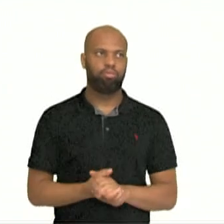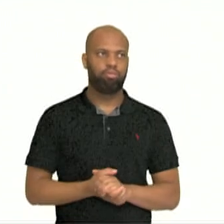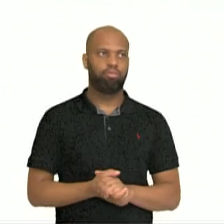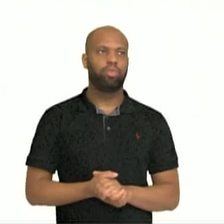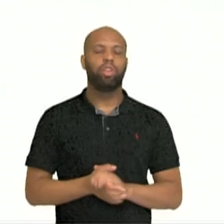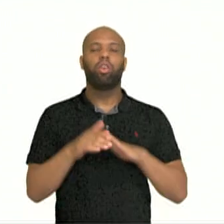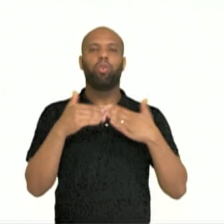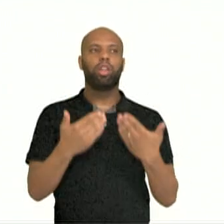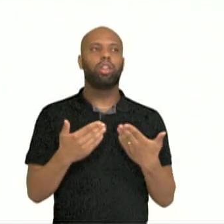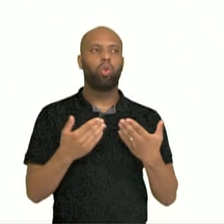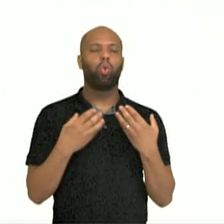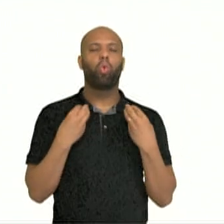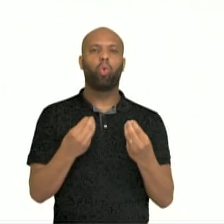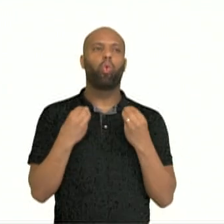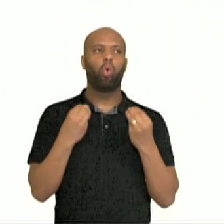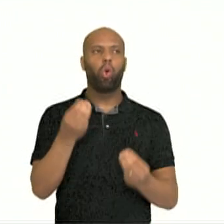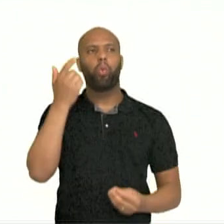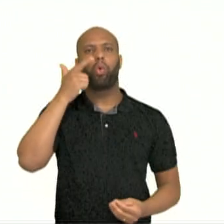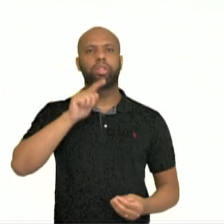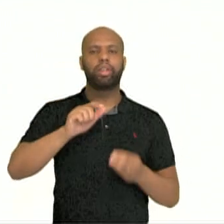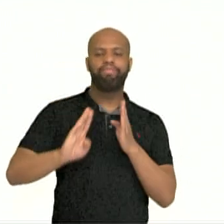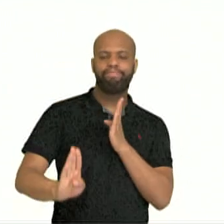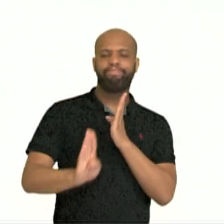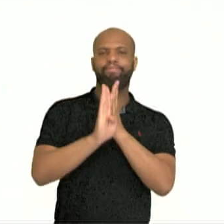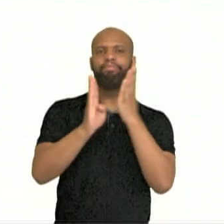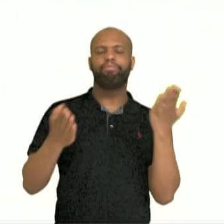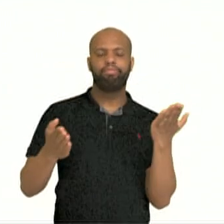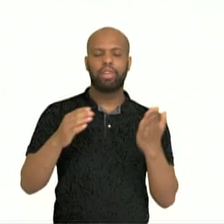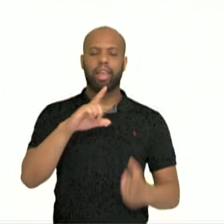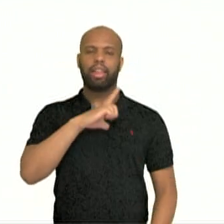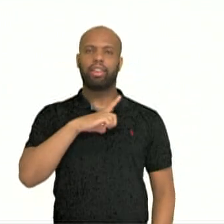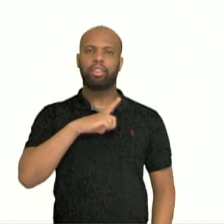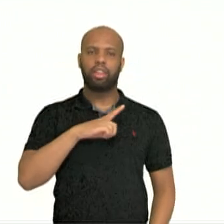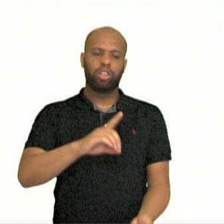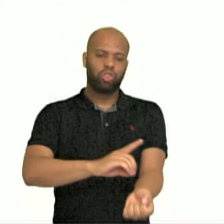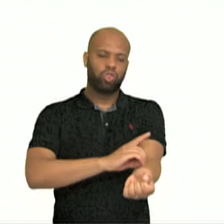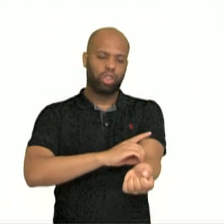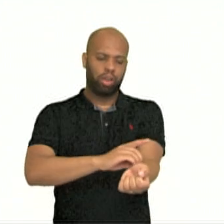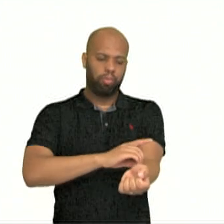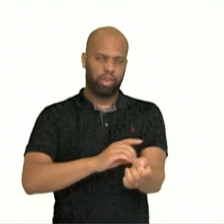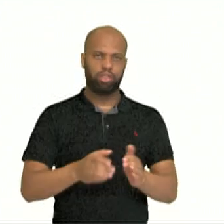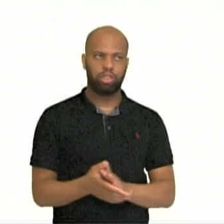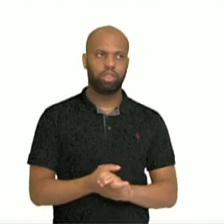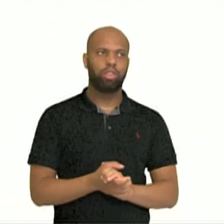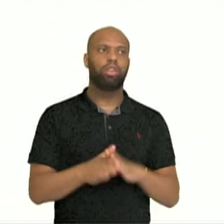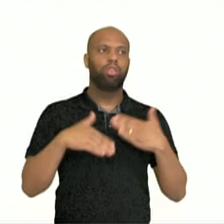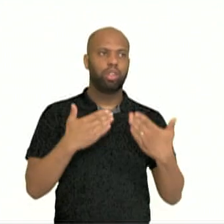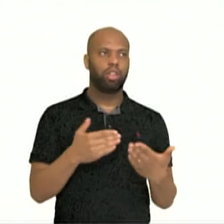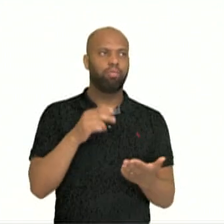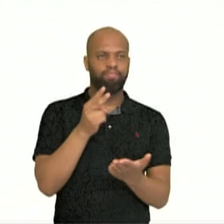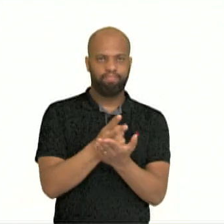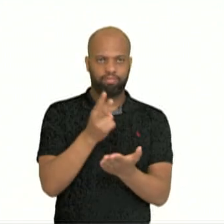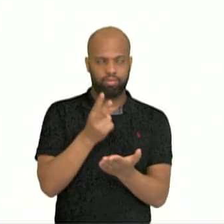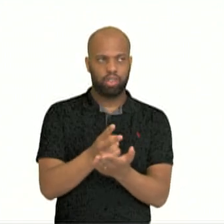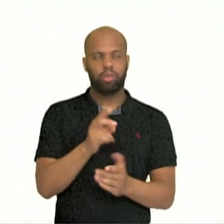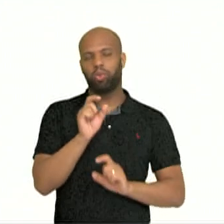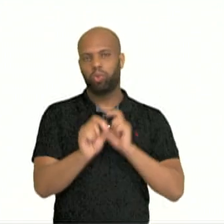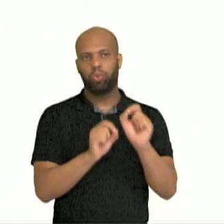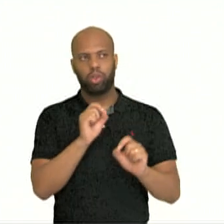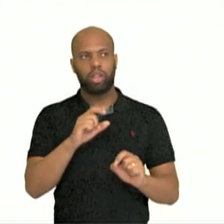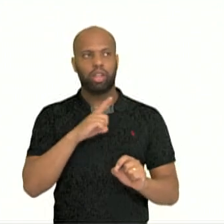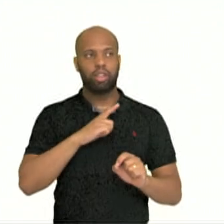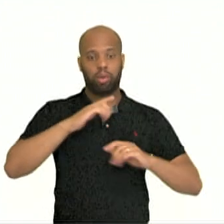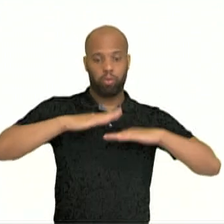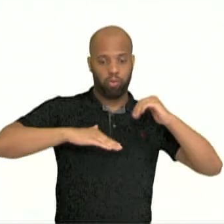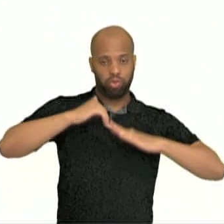Ó. Mas, professora, como é que eu faço para descobrir se eu tenho diabetes? É claro que sempre vamos falar do